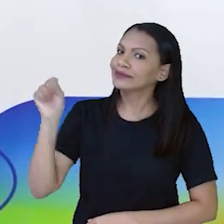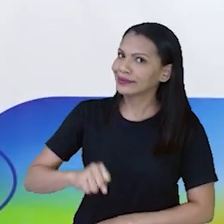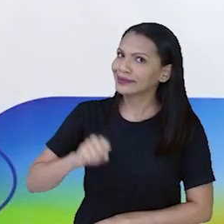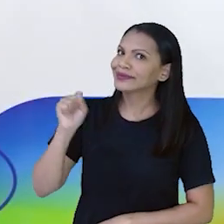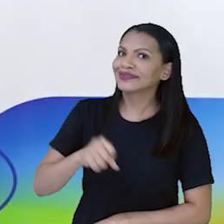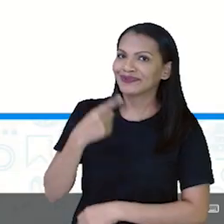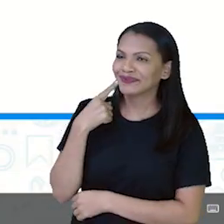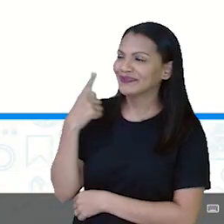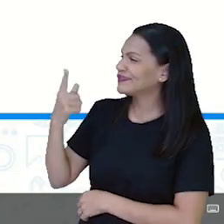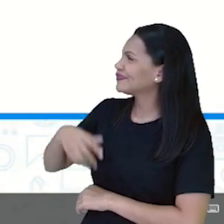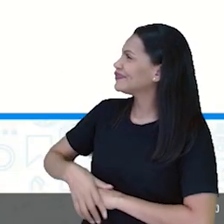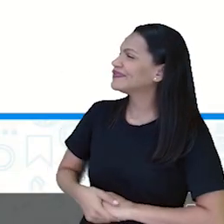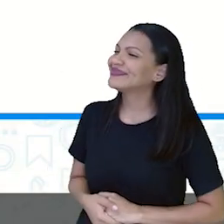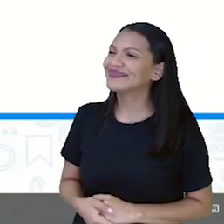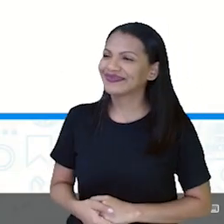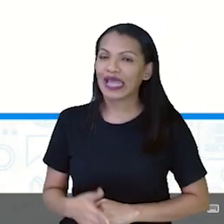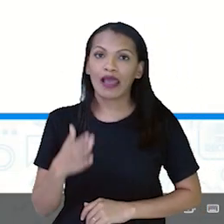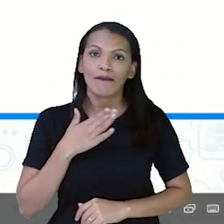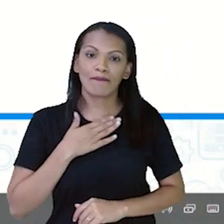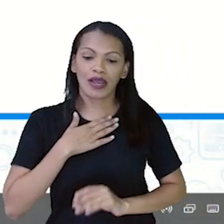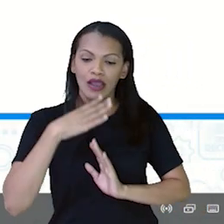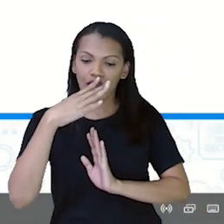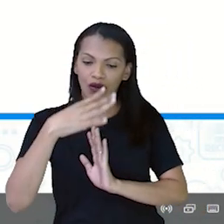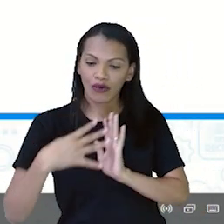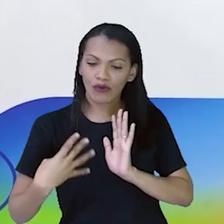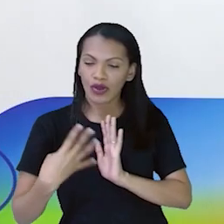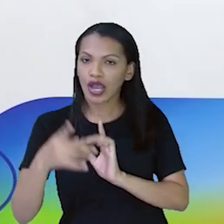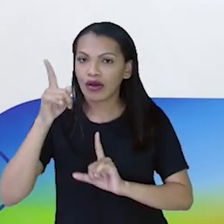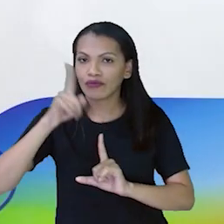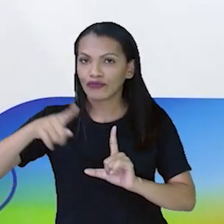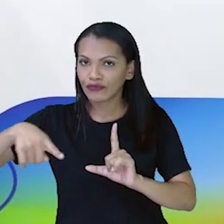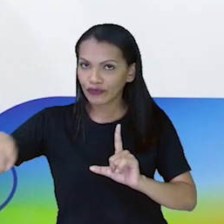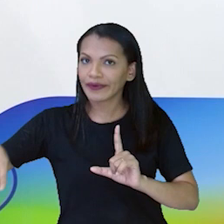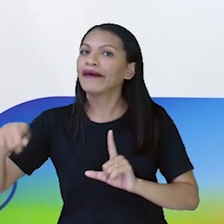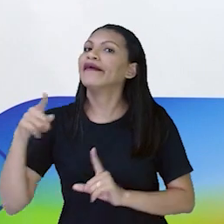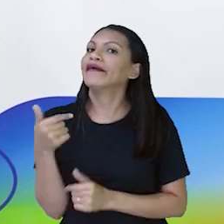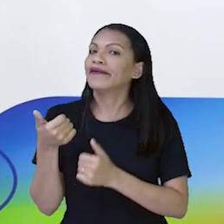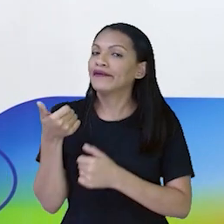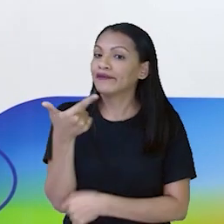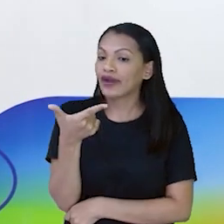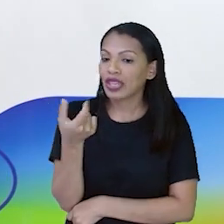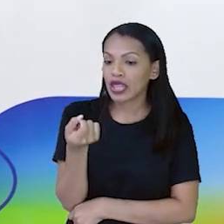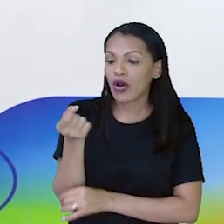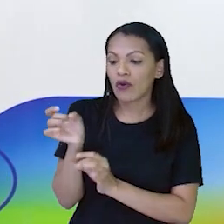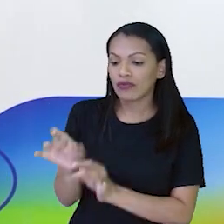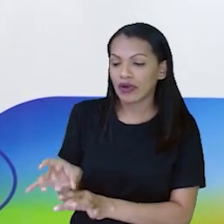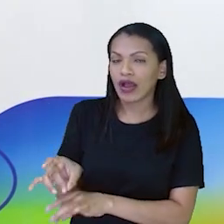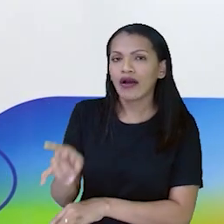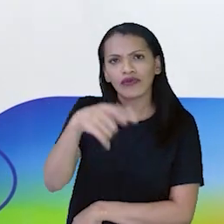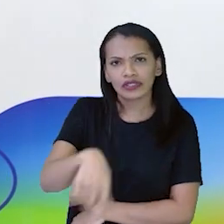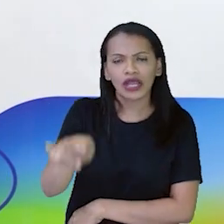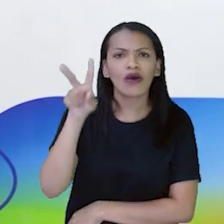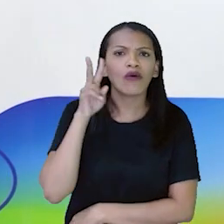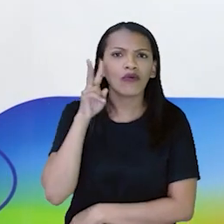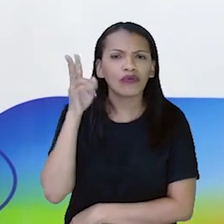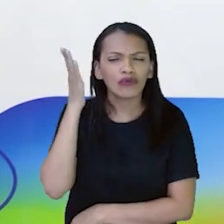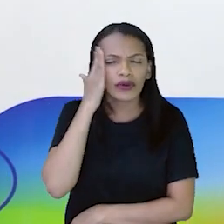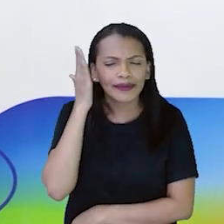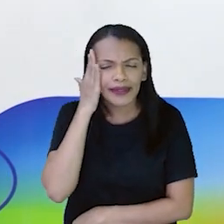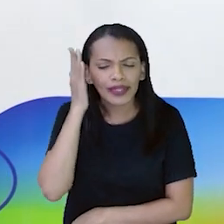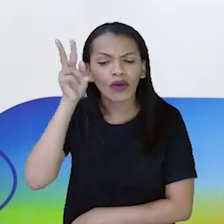Porque segundo aqui, esse meu gráfico, a bicicleta só vendeu 20 itens. Então, vocês estão conseguindo ler esse